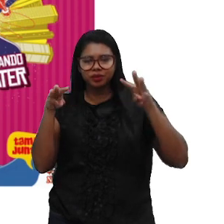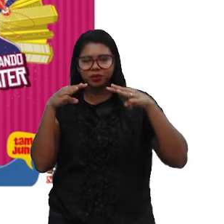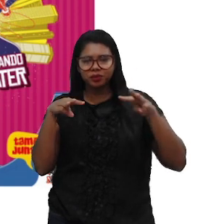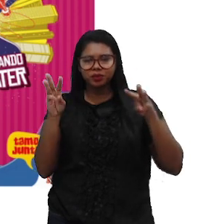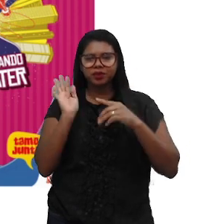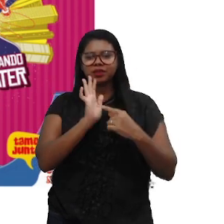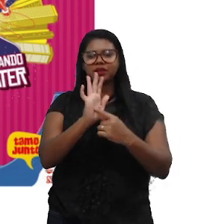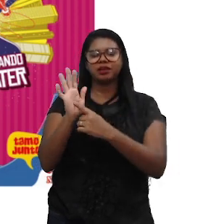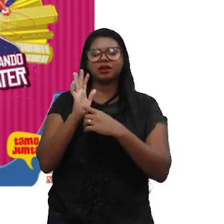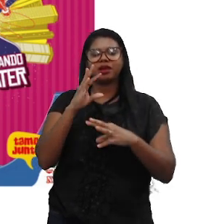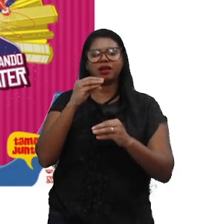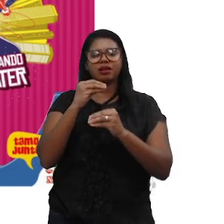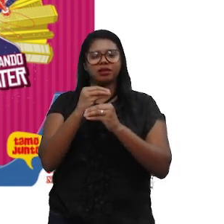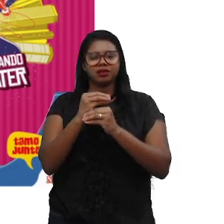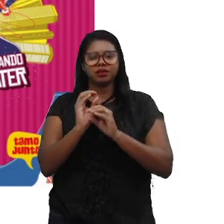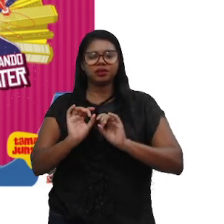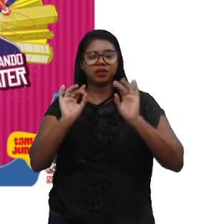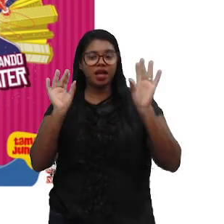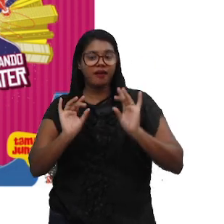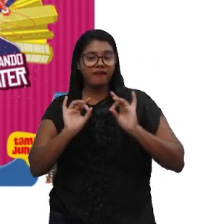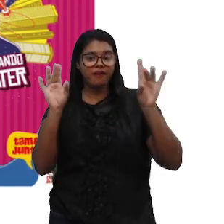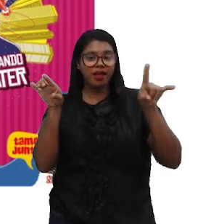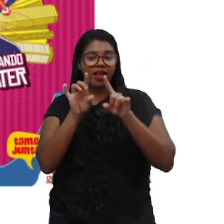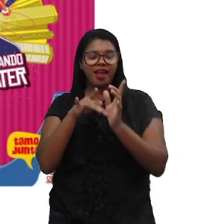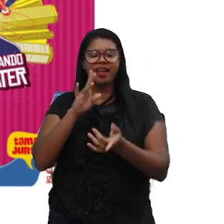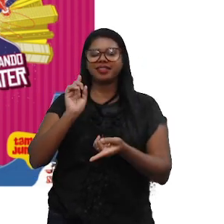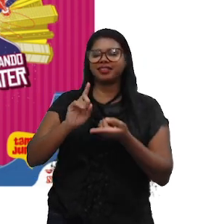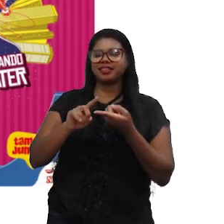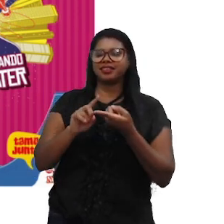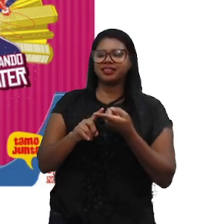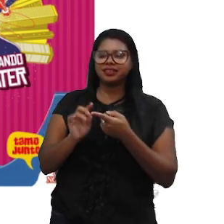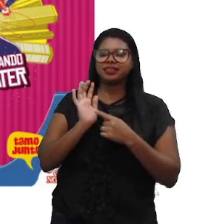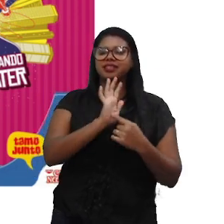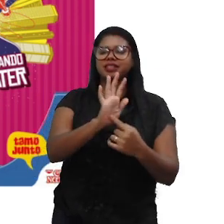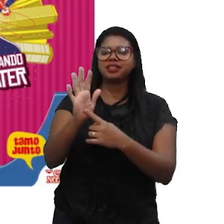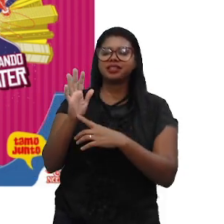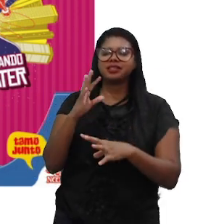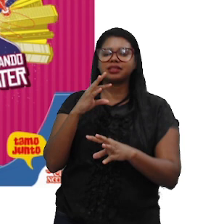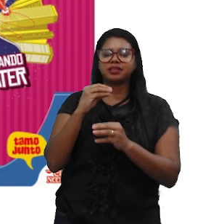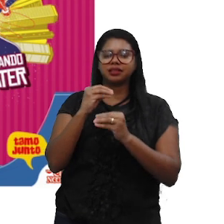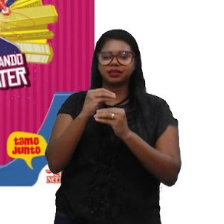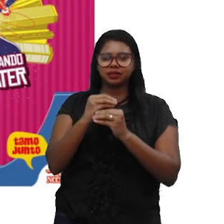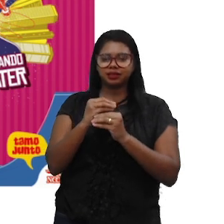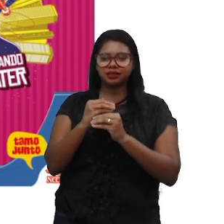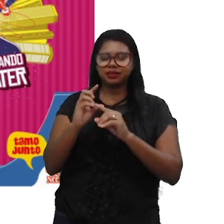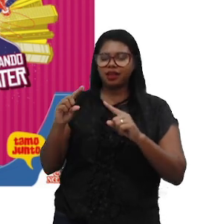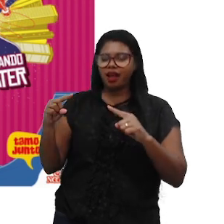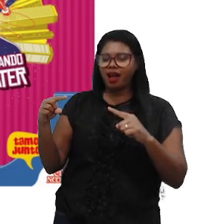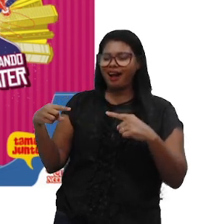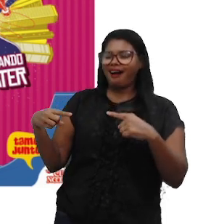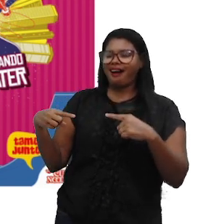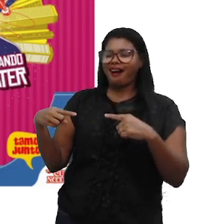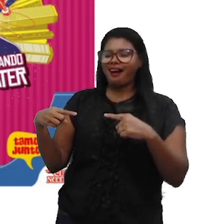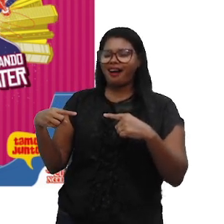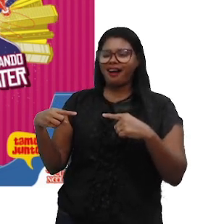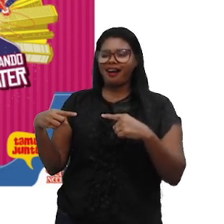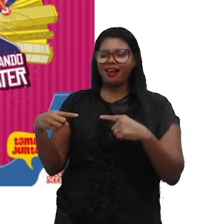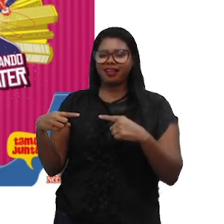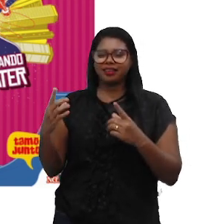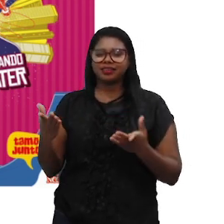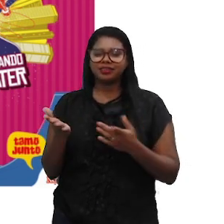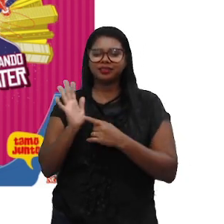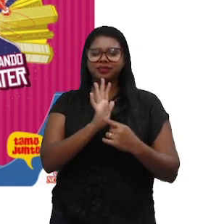essa questão da venda, né? Então tem que transmitir uma mensagem de forma impactante para cativar,